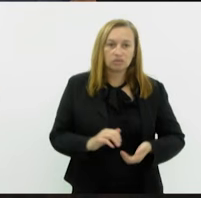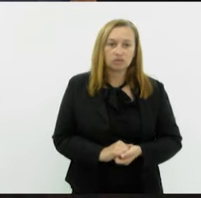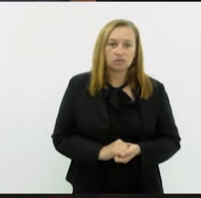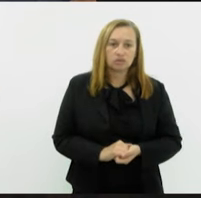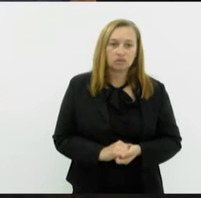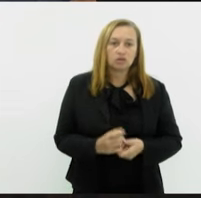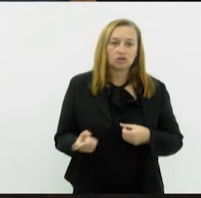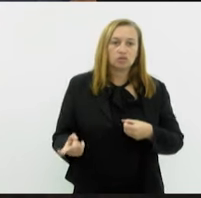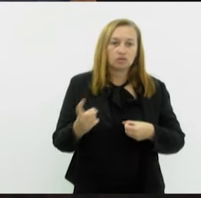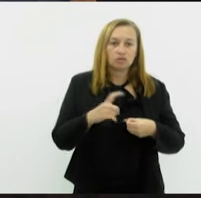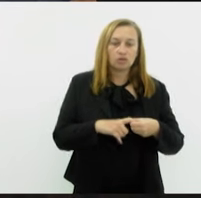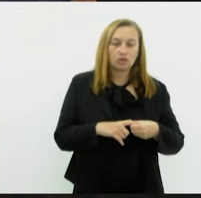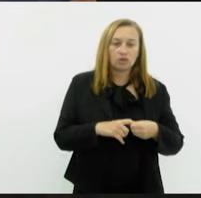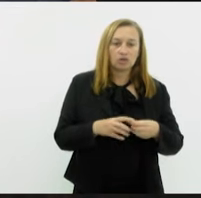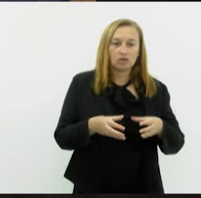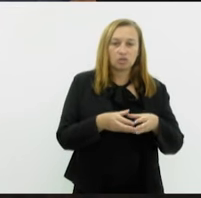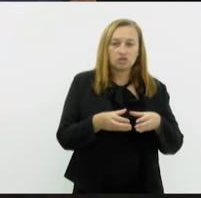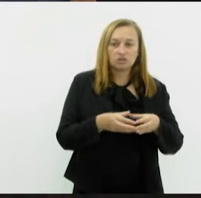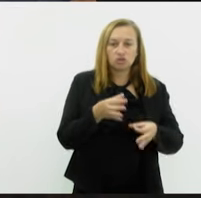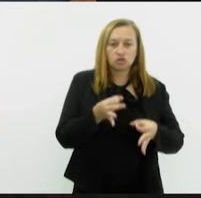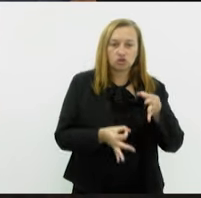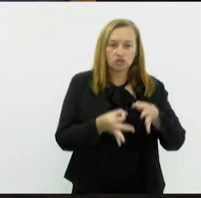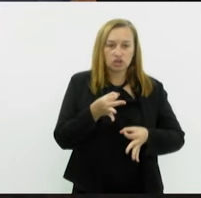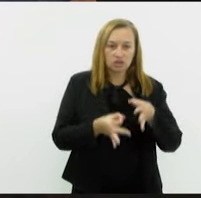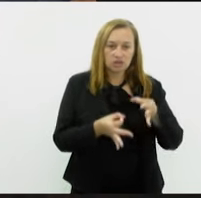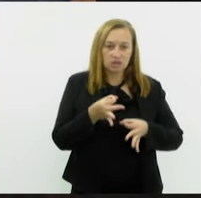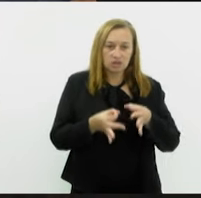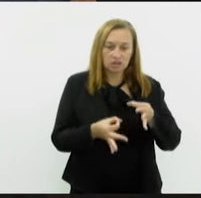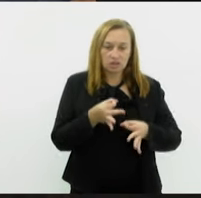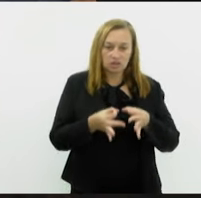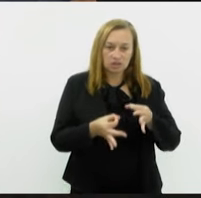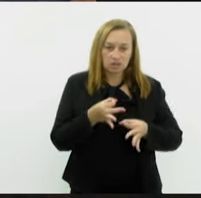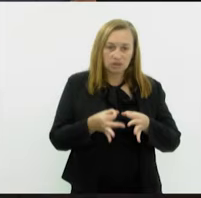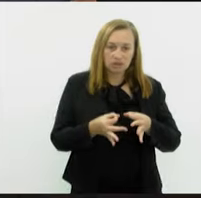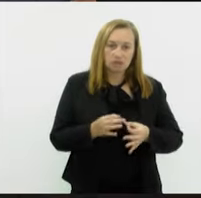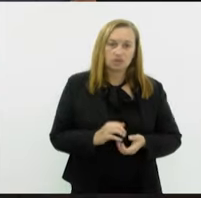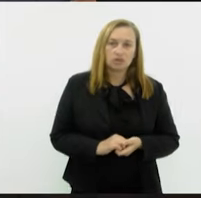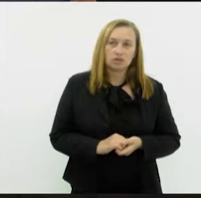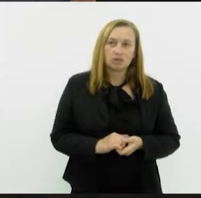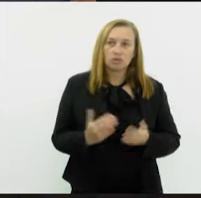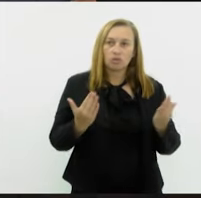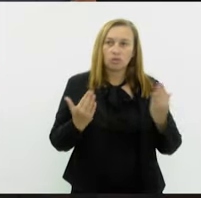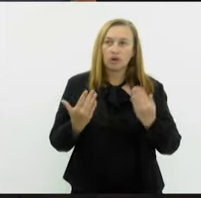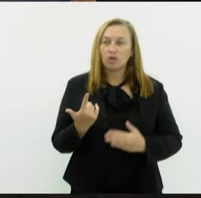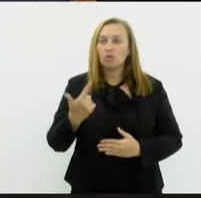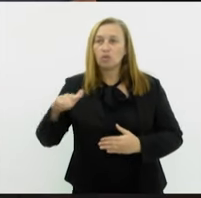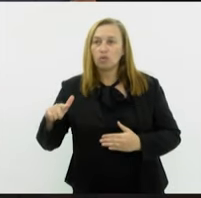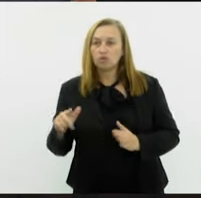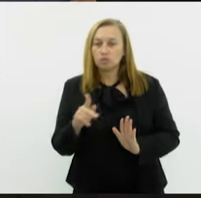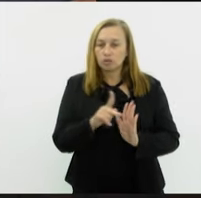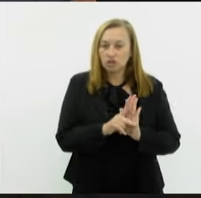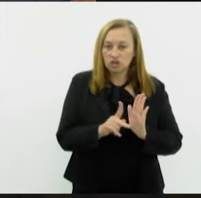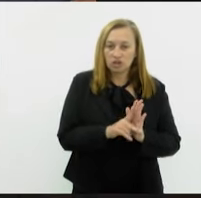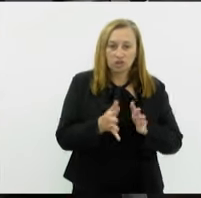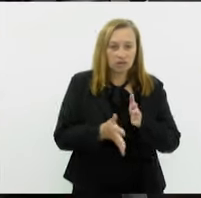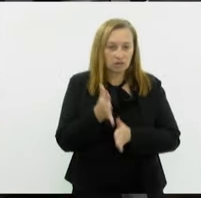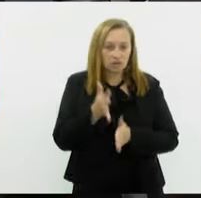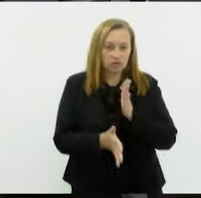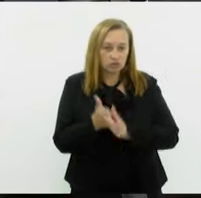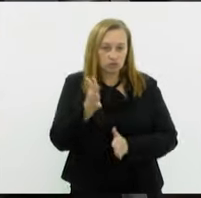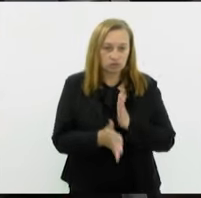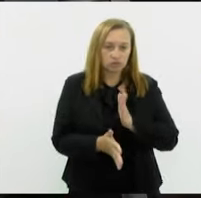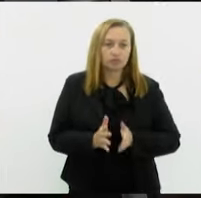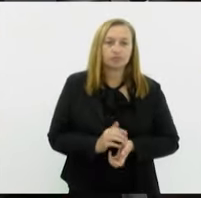retorna à Comissão de Constituição e Justiça para a gente fazer adequação com outro PL que está conflitando.